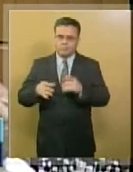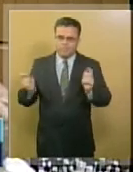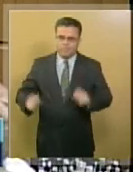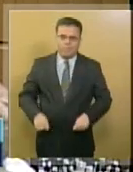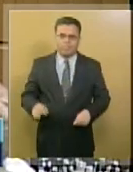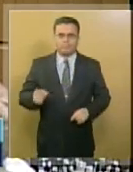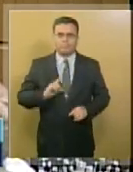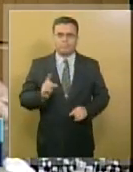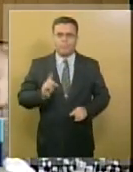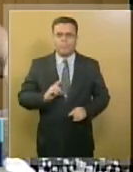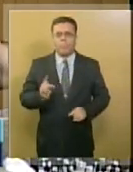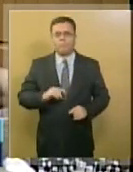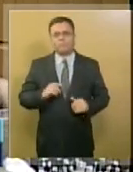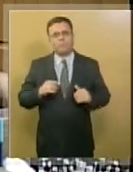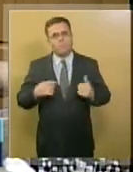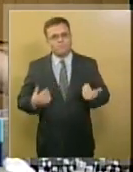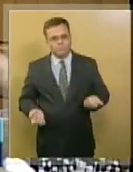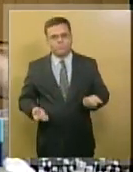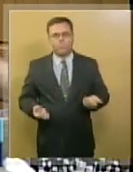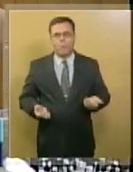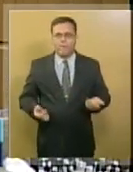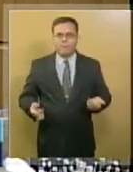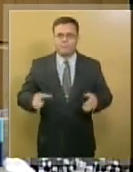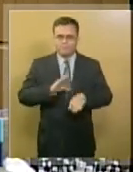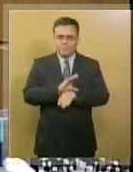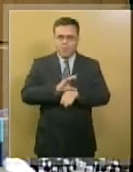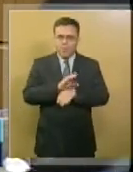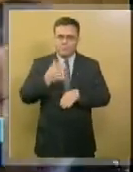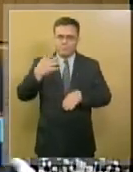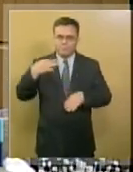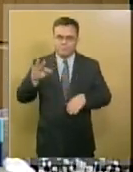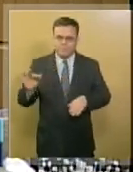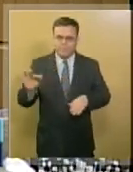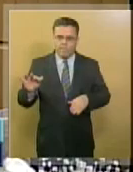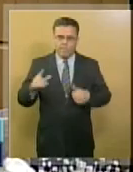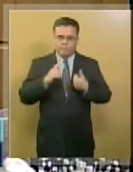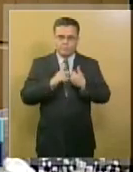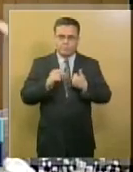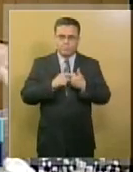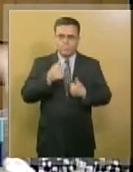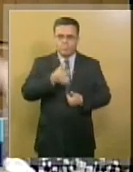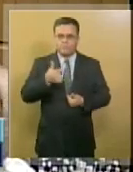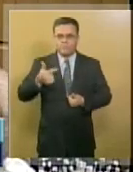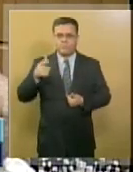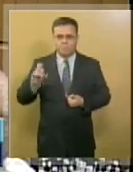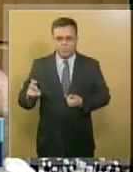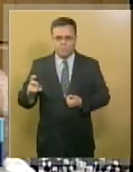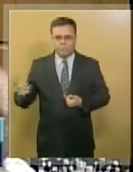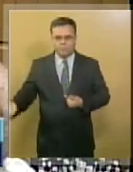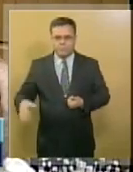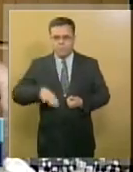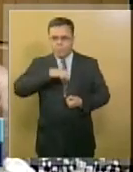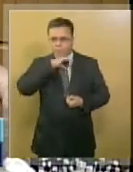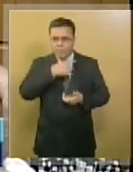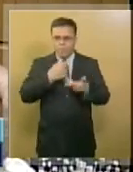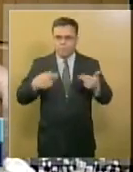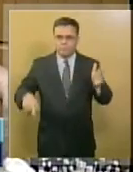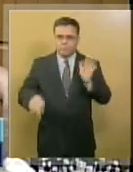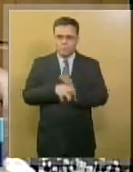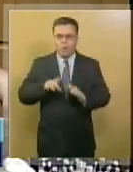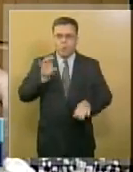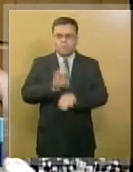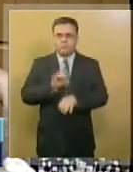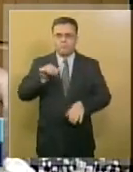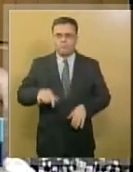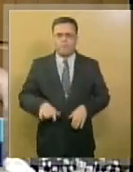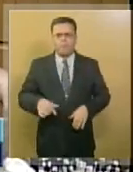conta. A Constituição Federal, artigo 225, diz, senhores, que os animais são tutelados do Estado.